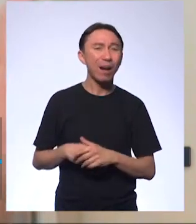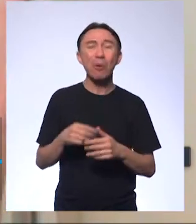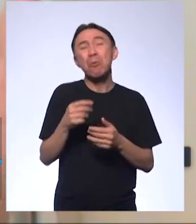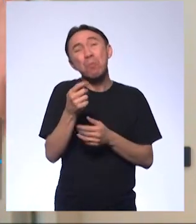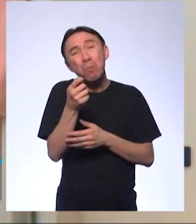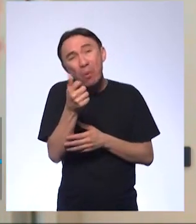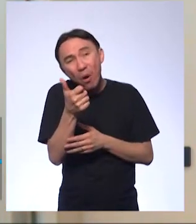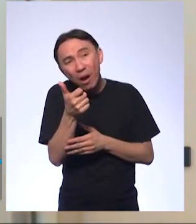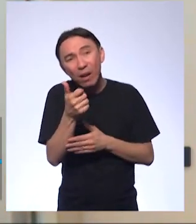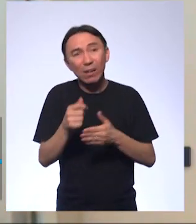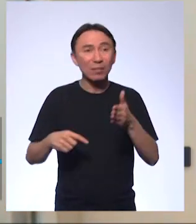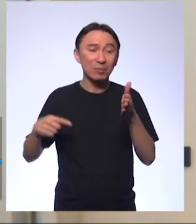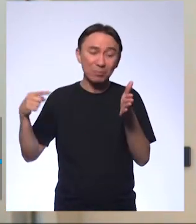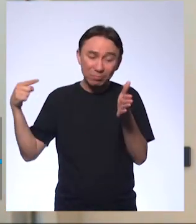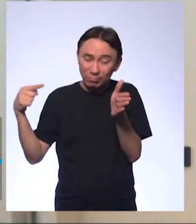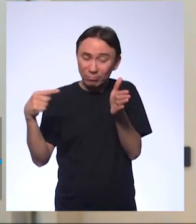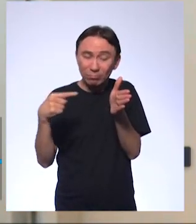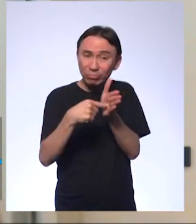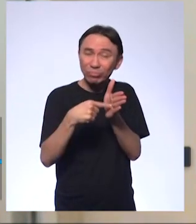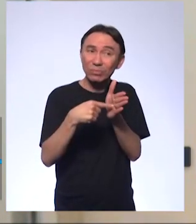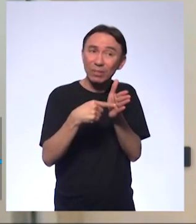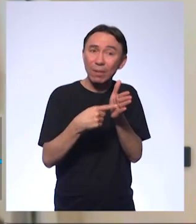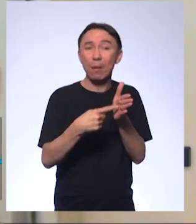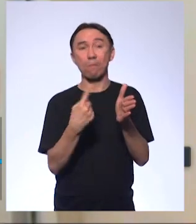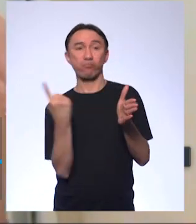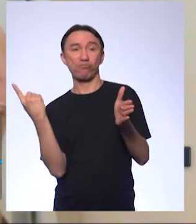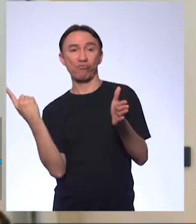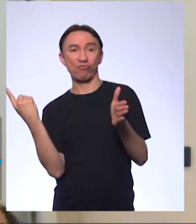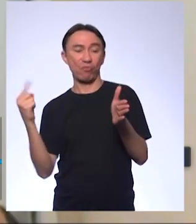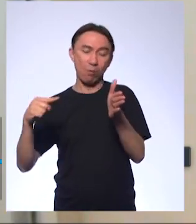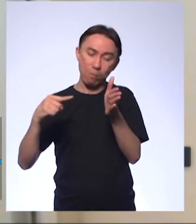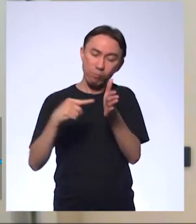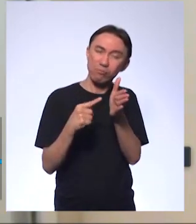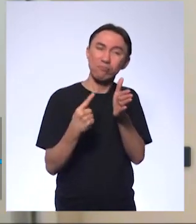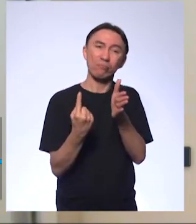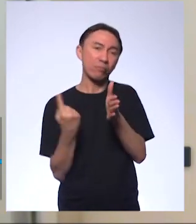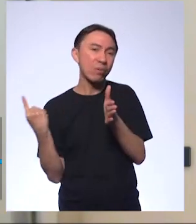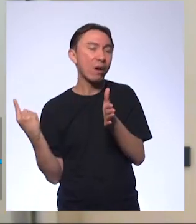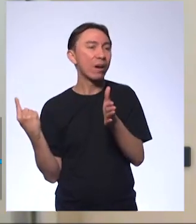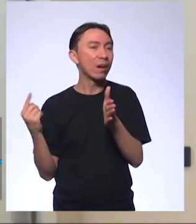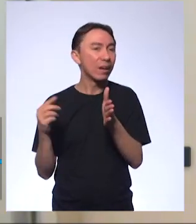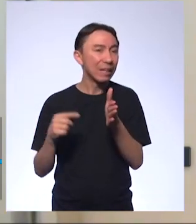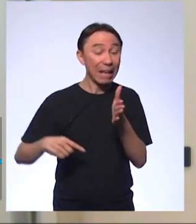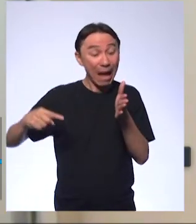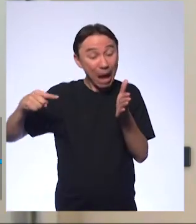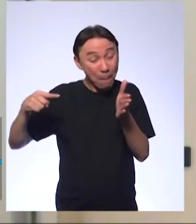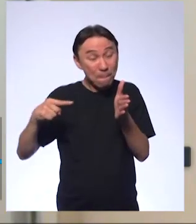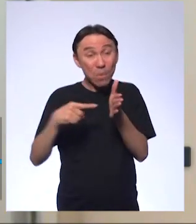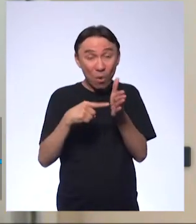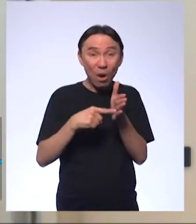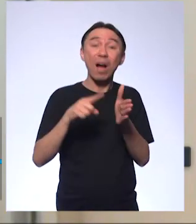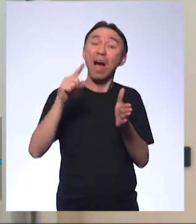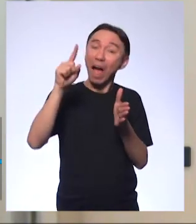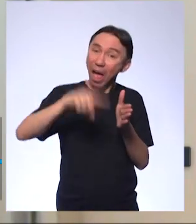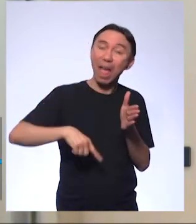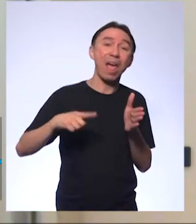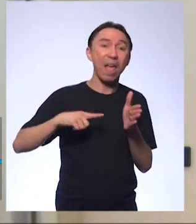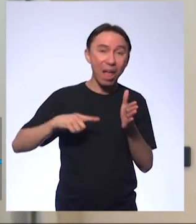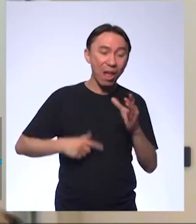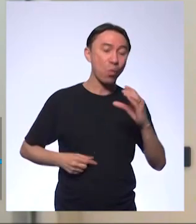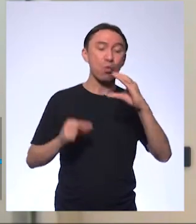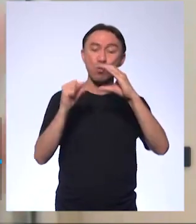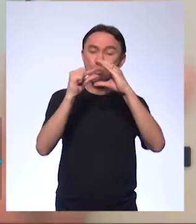eles perceberam que a maioria atravessava aquela lâmina de ouro. A grande maioria passava sem nenhum desvio, sem nada que